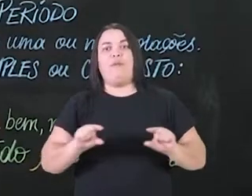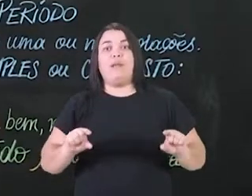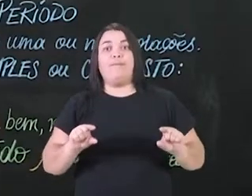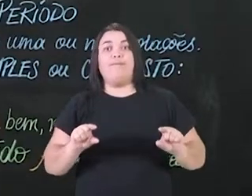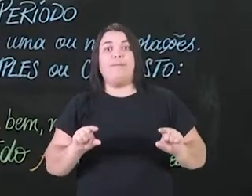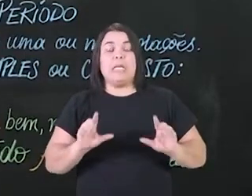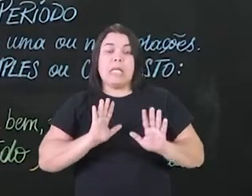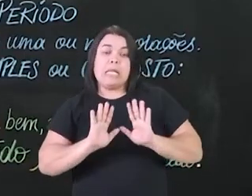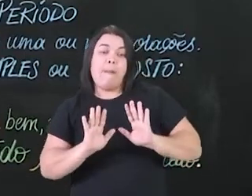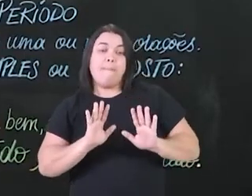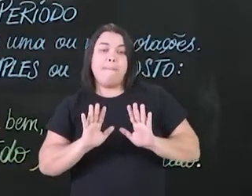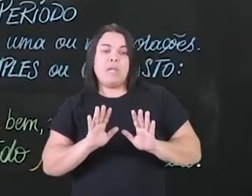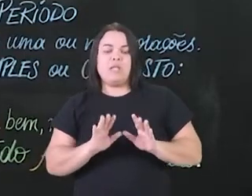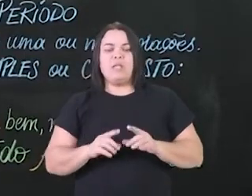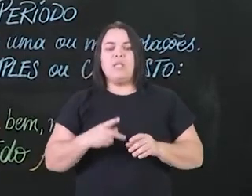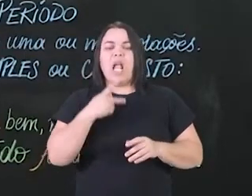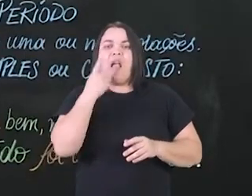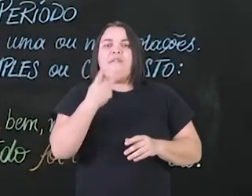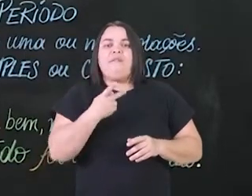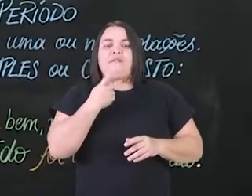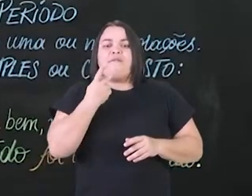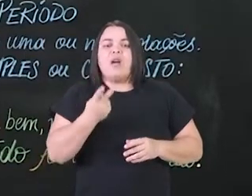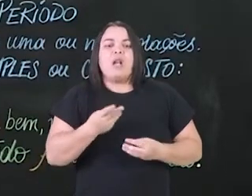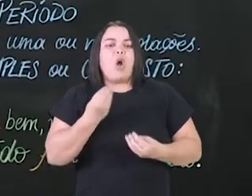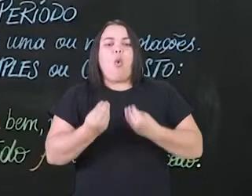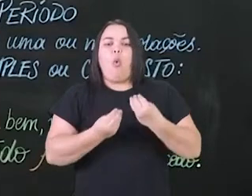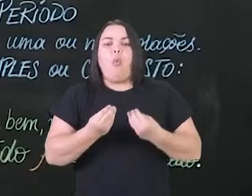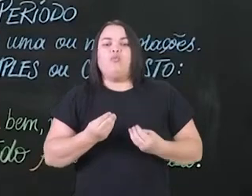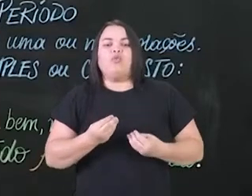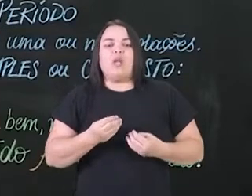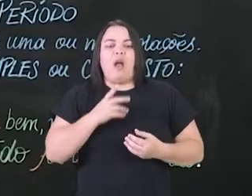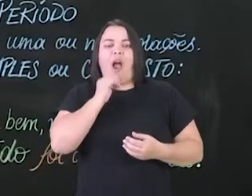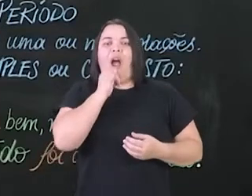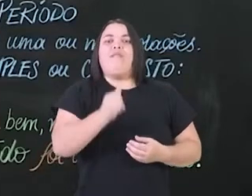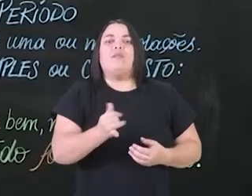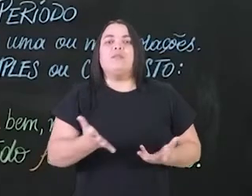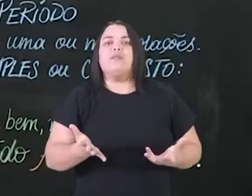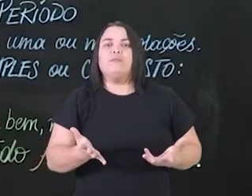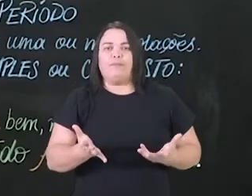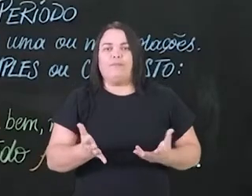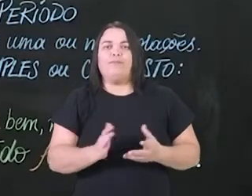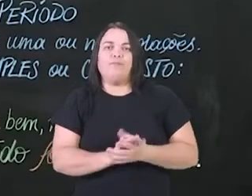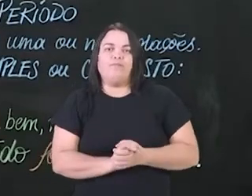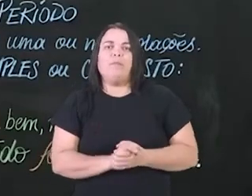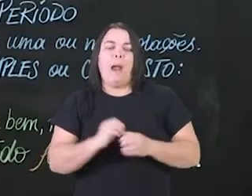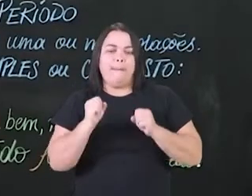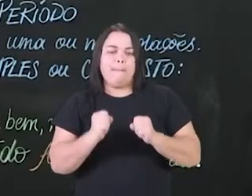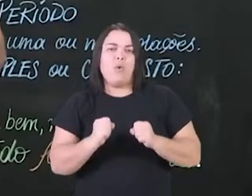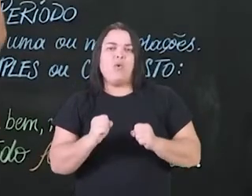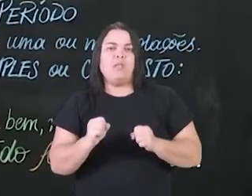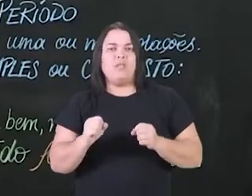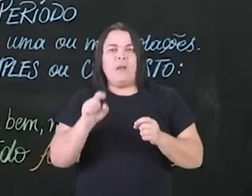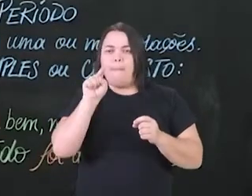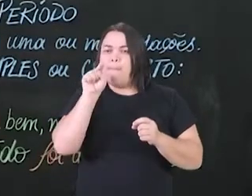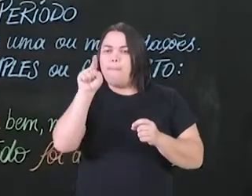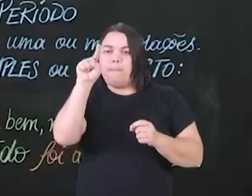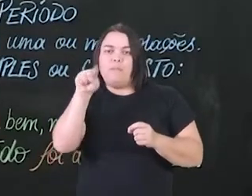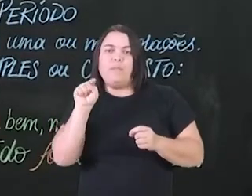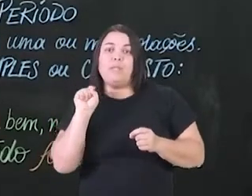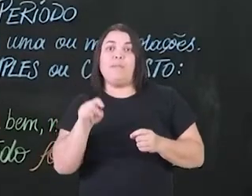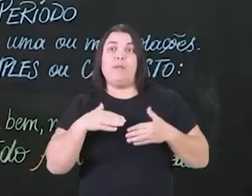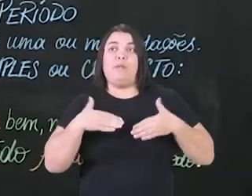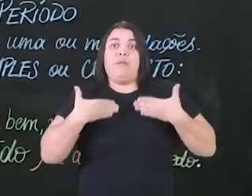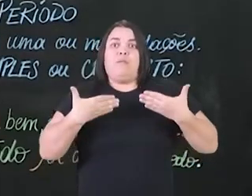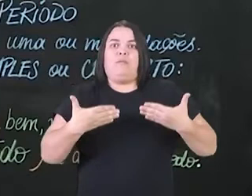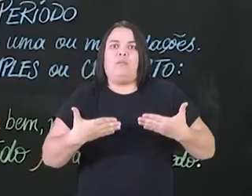do contexto, a depender da linguagem que está sendo empregada, a depender de quem está falando, a gente pode usar pontuações variadas. Pode ser uma exclamação, no